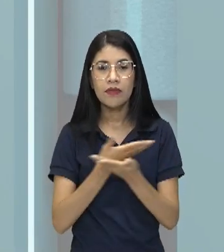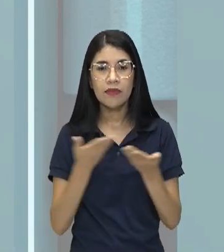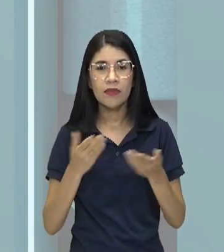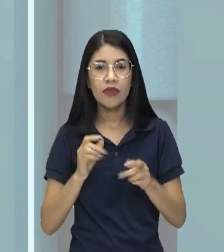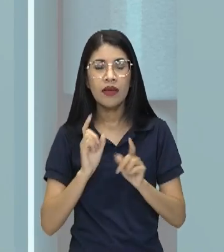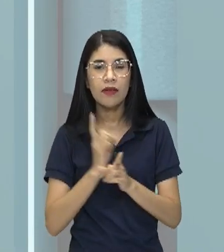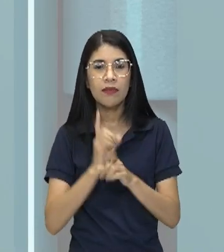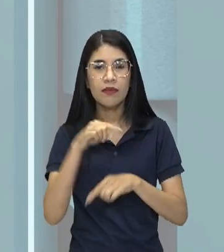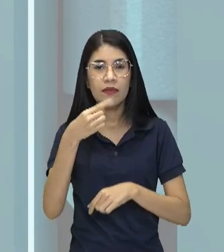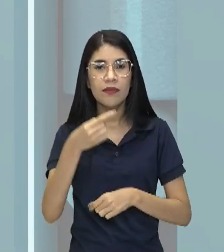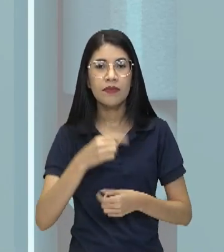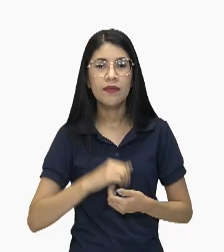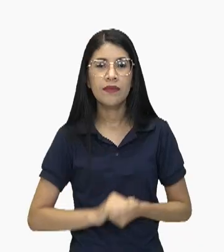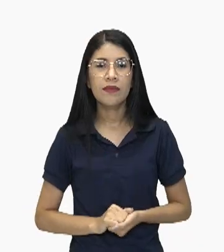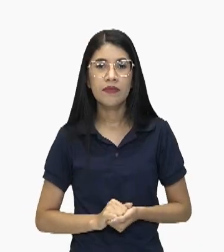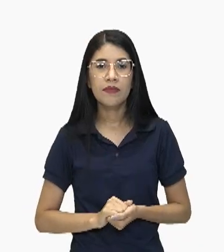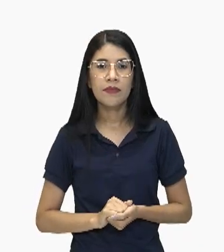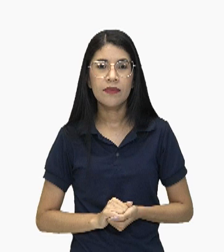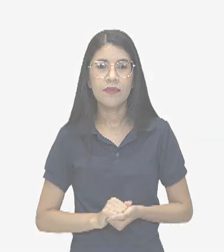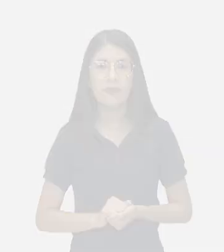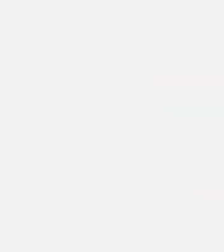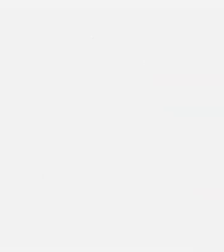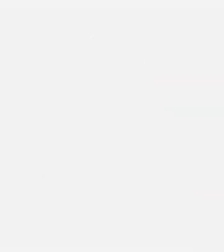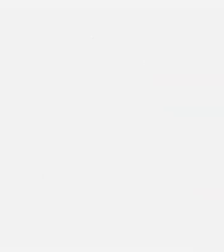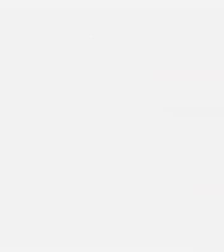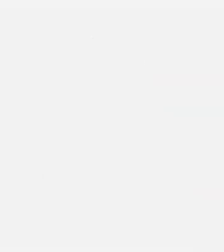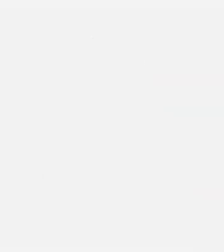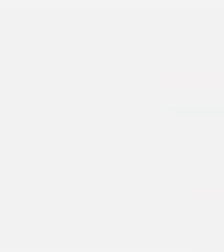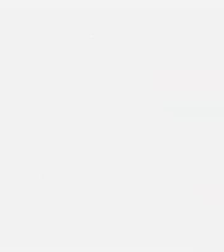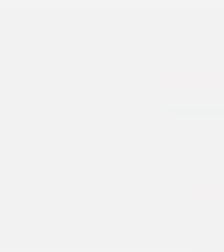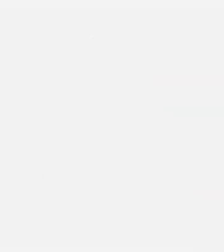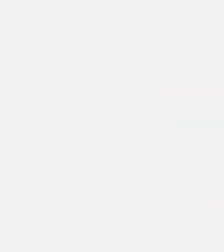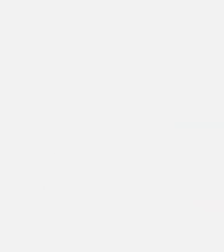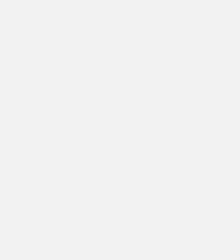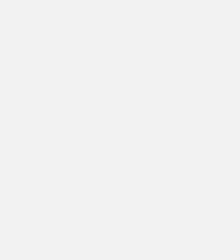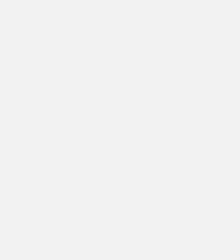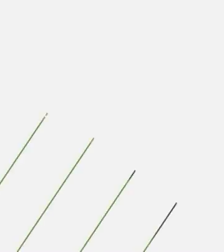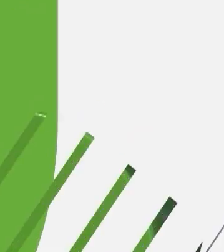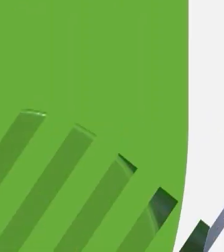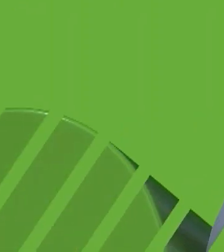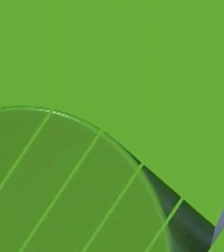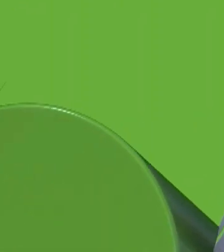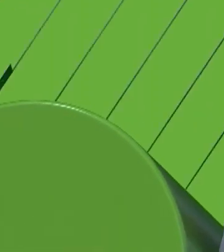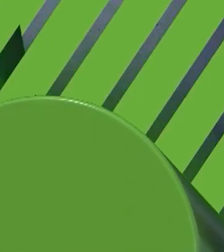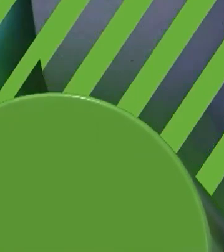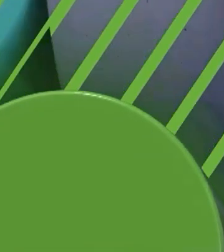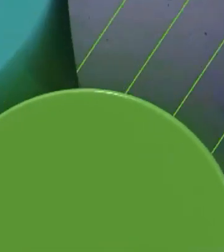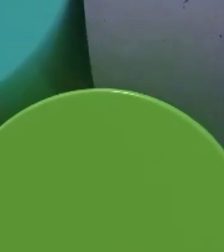abraço e até a próxima.